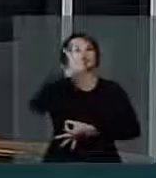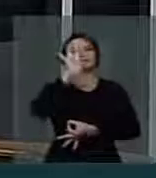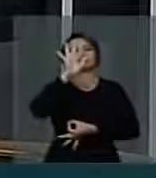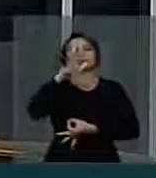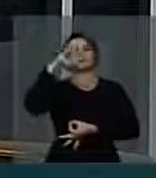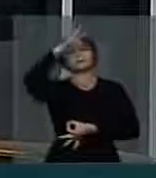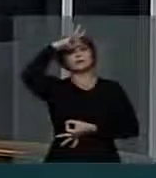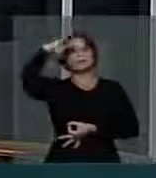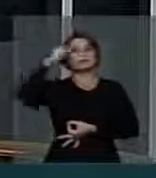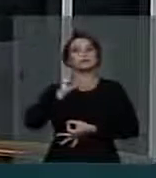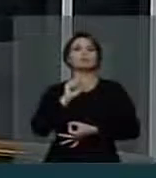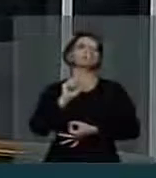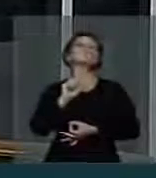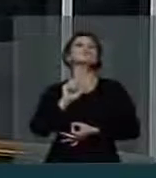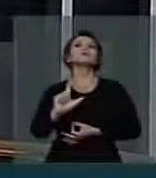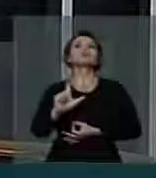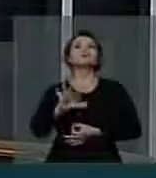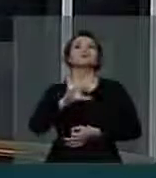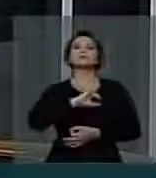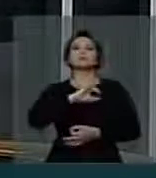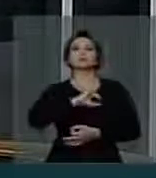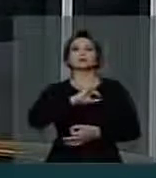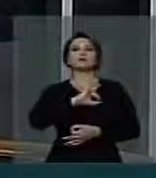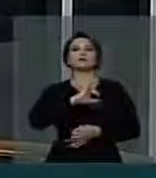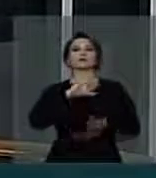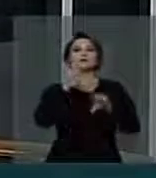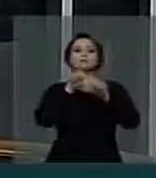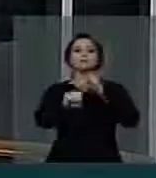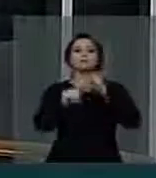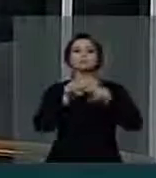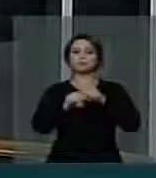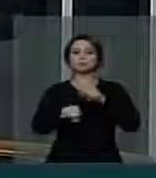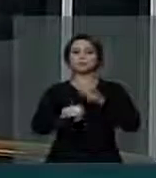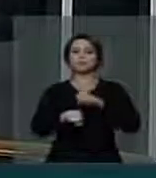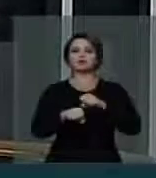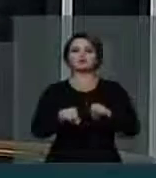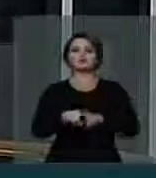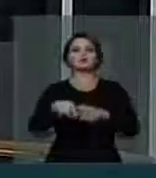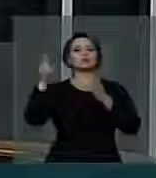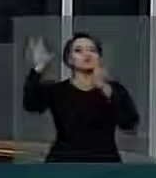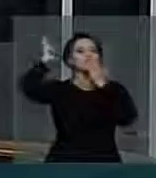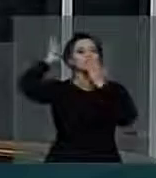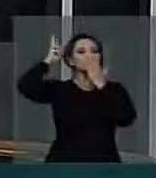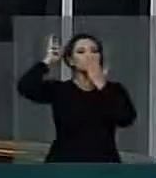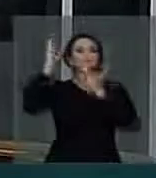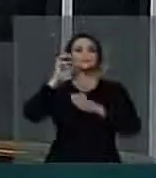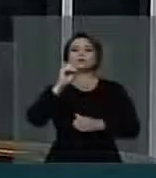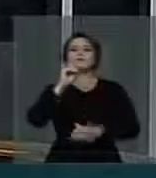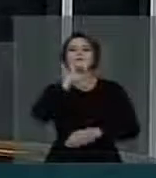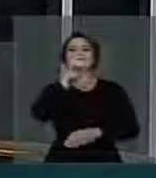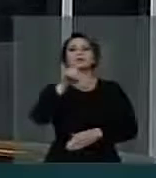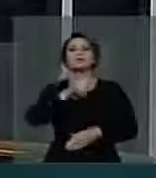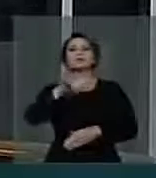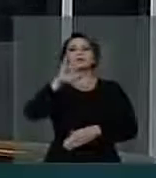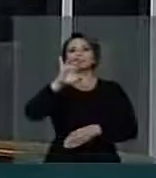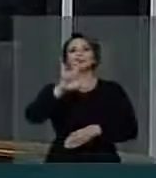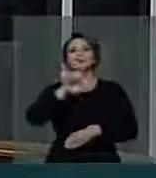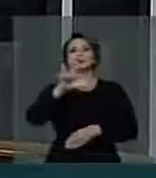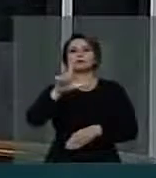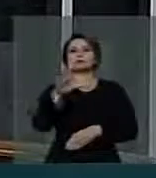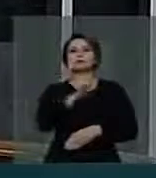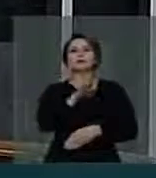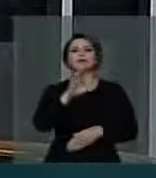Grosso do Sul, a Polícia Federal assassinou o indígena Osiel Gabriel,